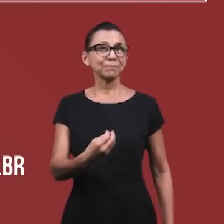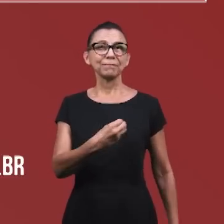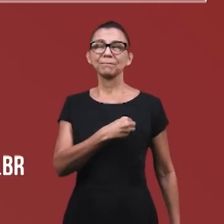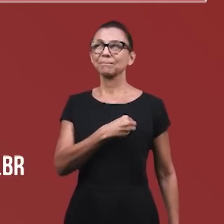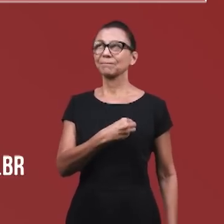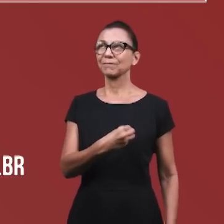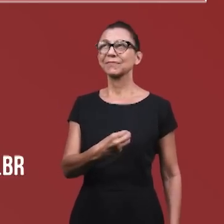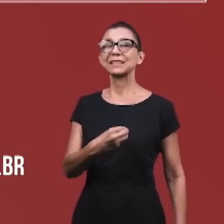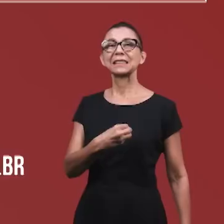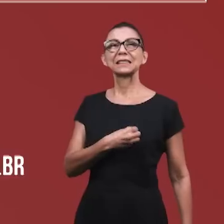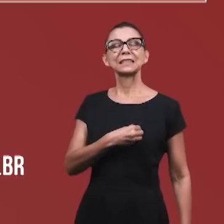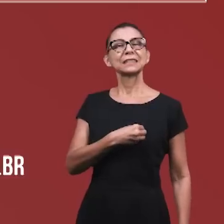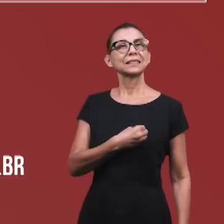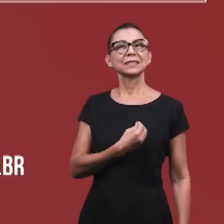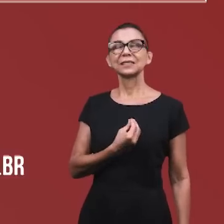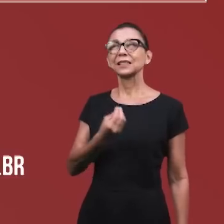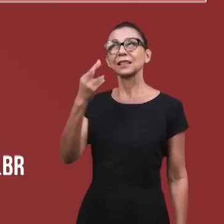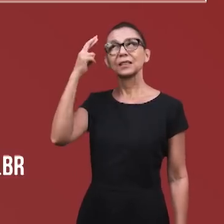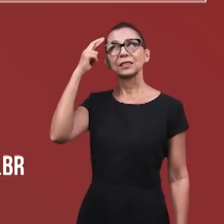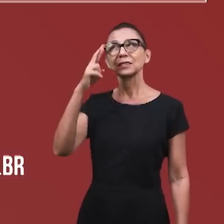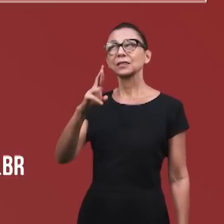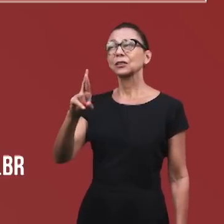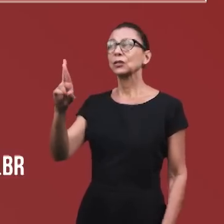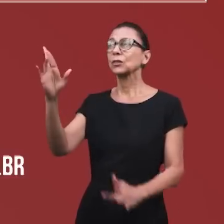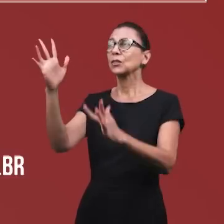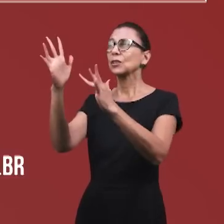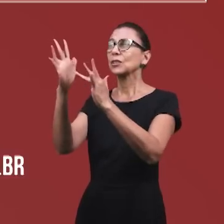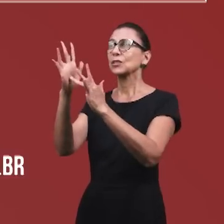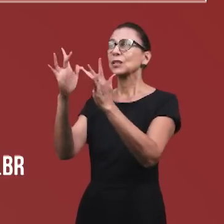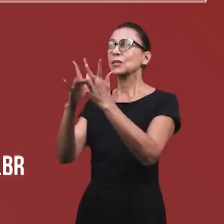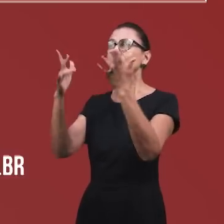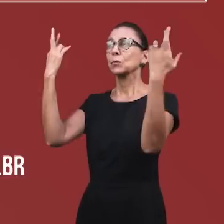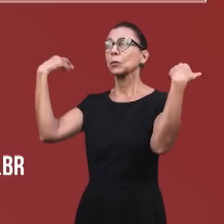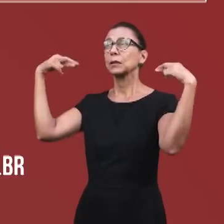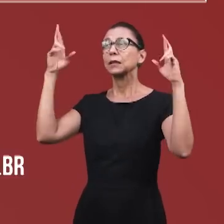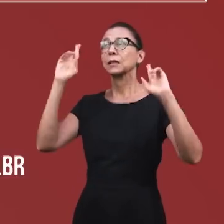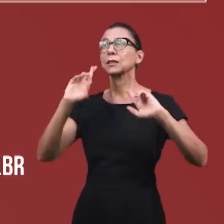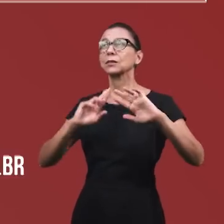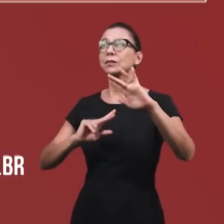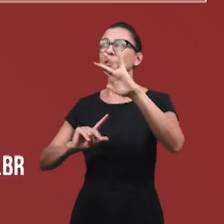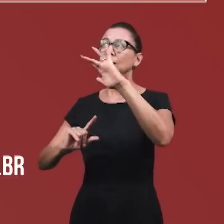ti, Jesus, Cordeiro eterno,